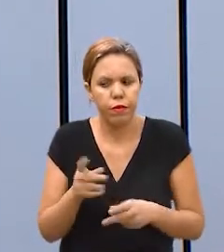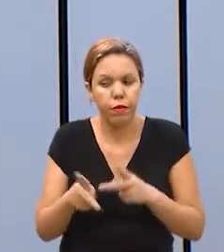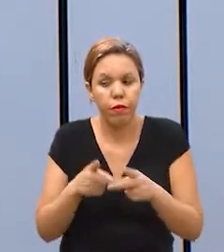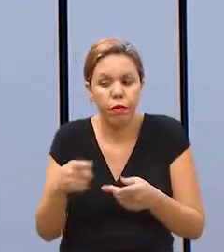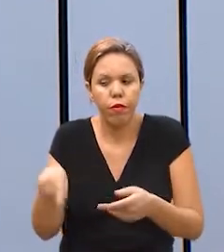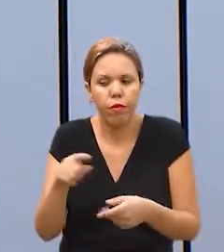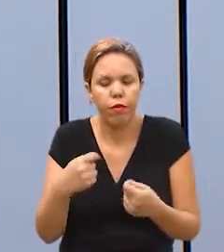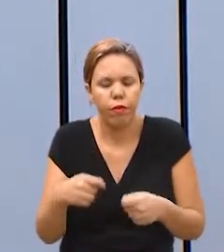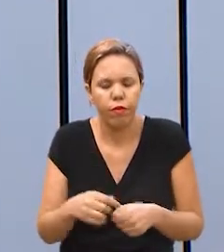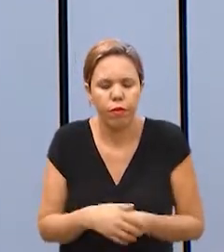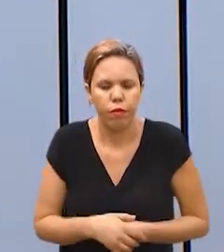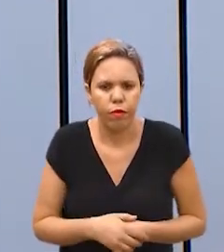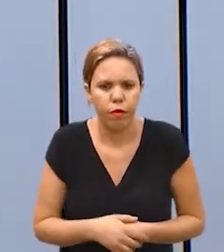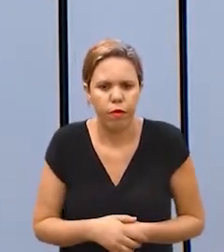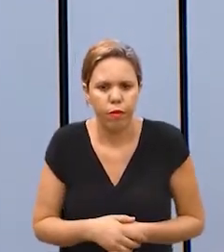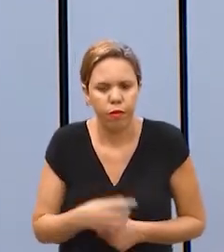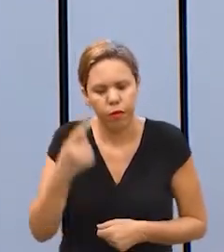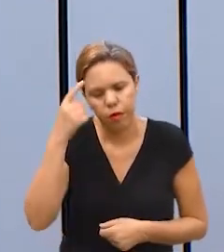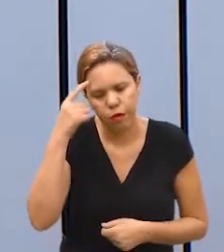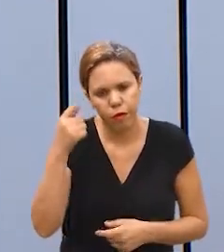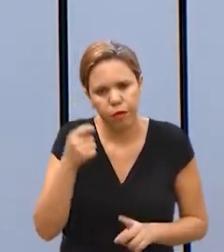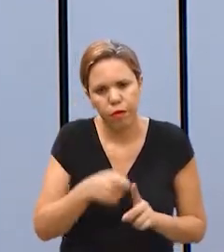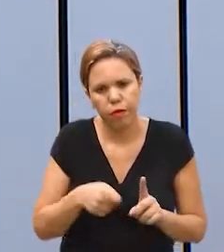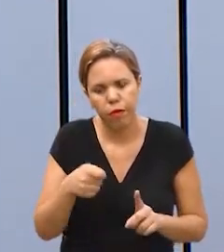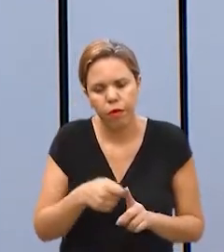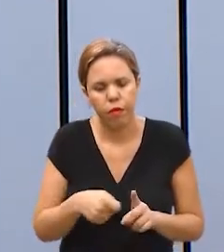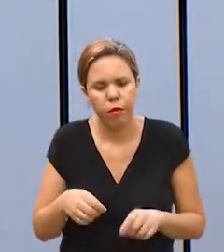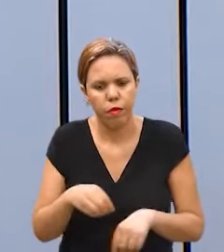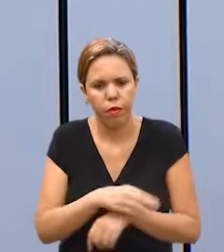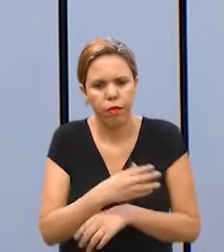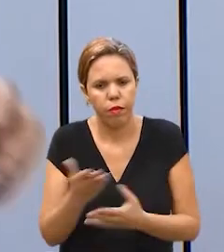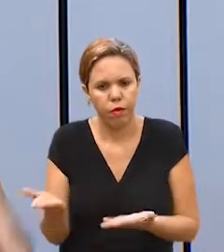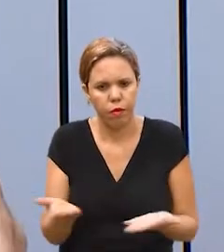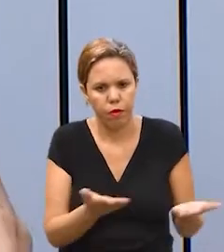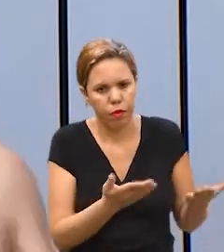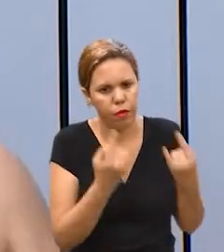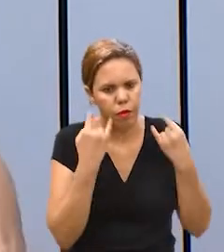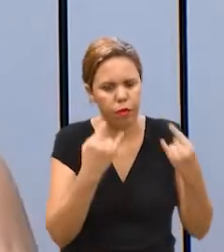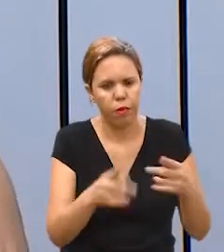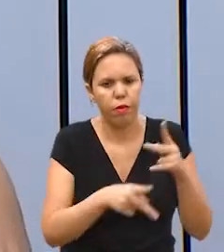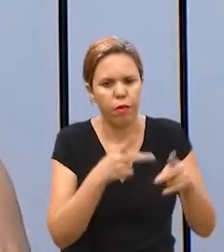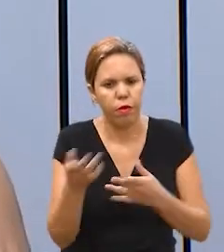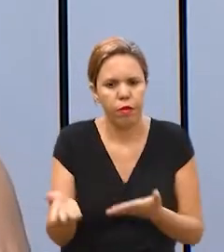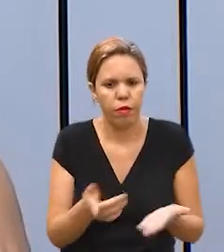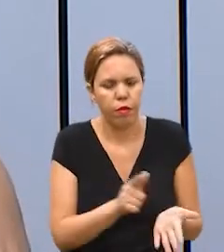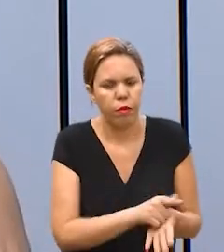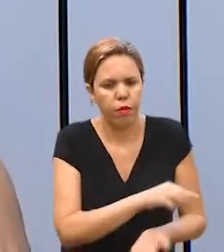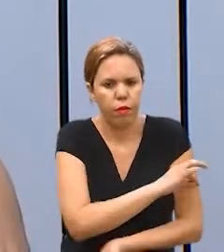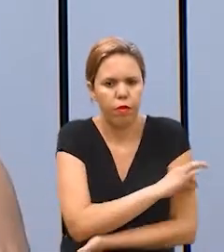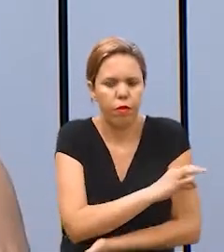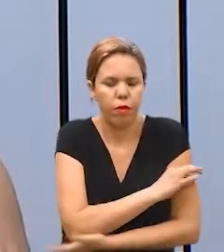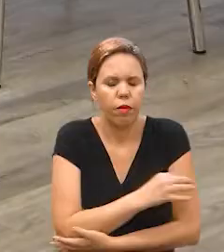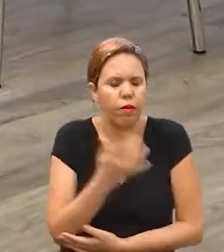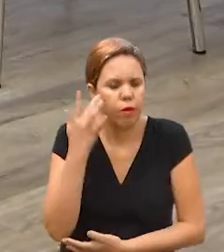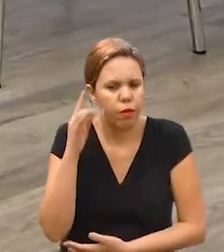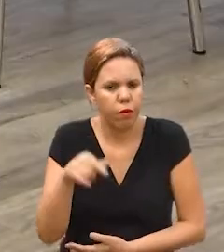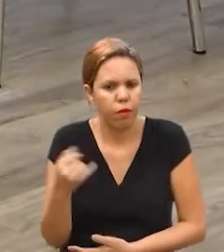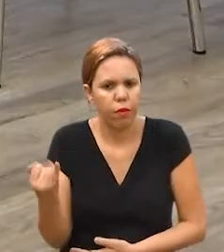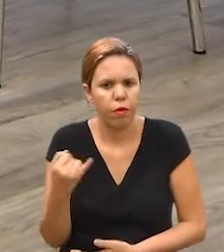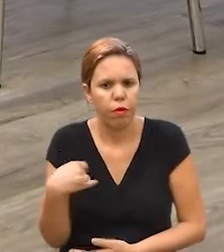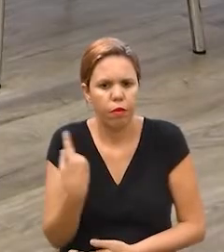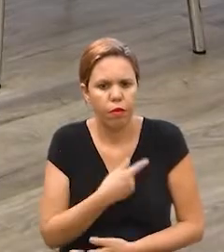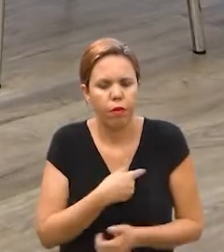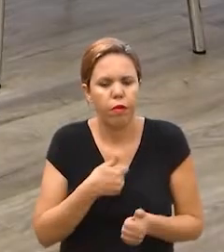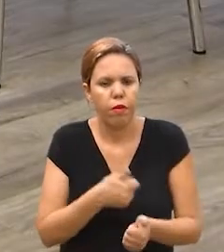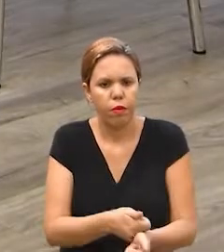identificar quem são essas pessoas e pensar políticas aí para trazê-las. Então, a gente está encaminhando para a prefeitura e acho que é